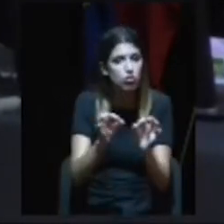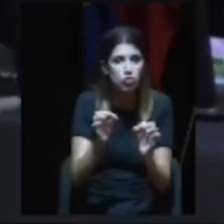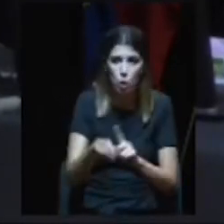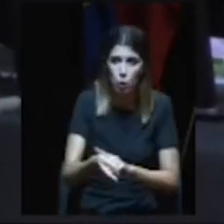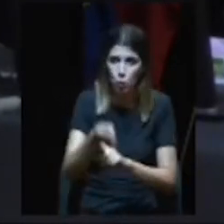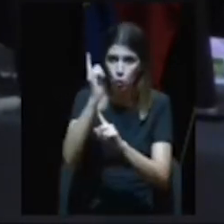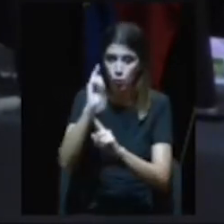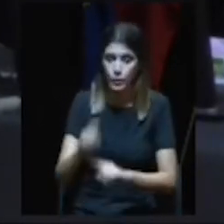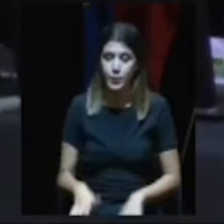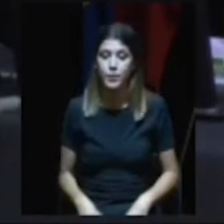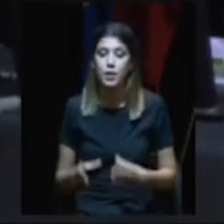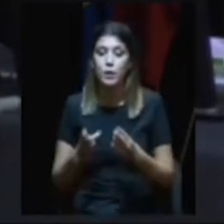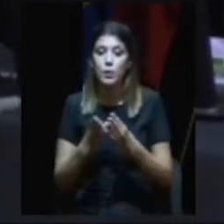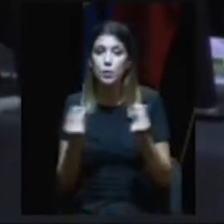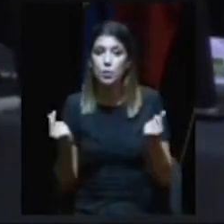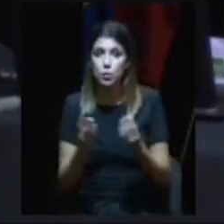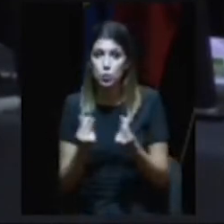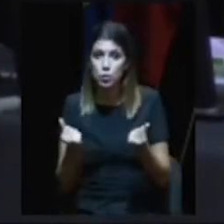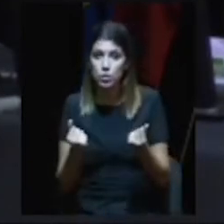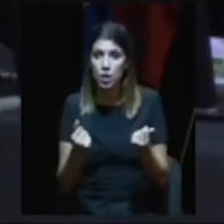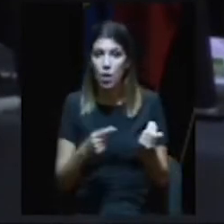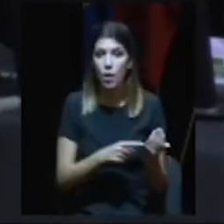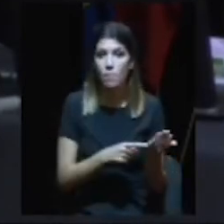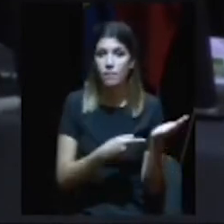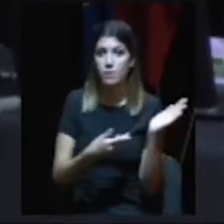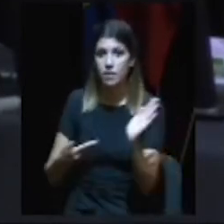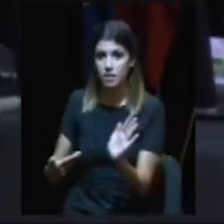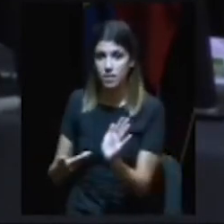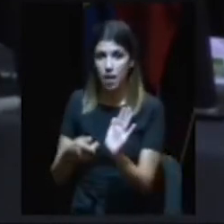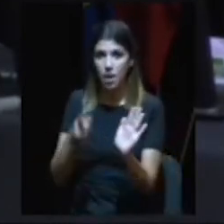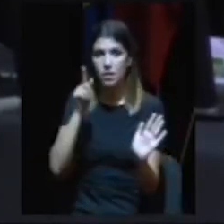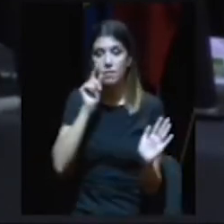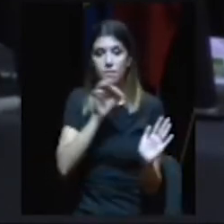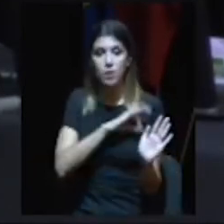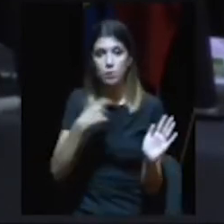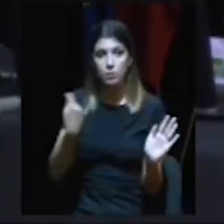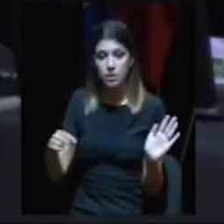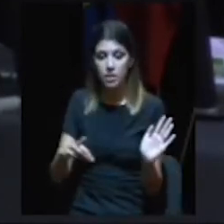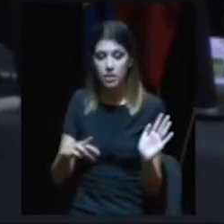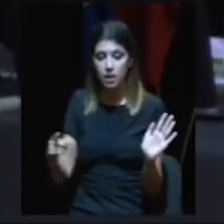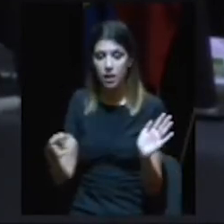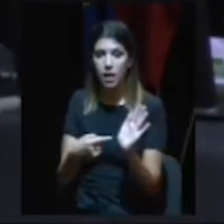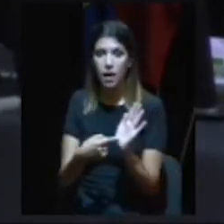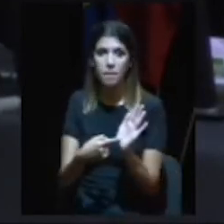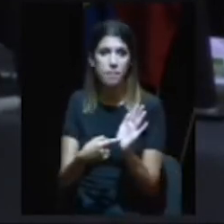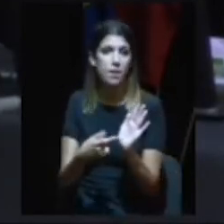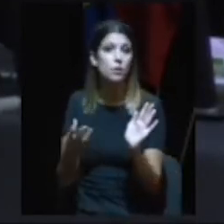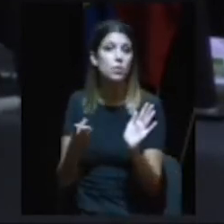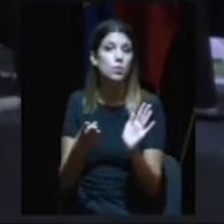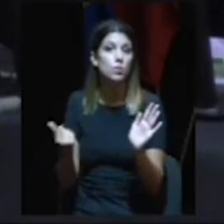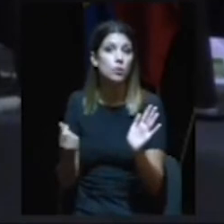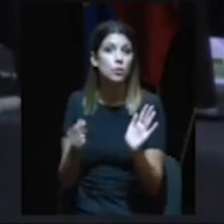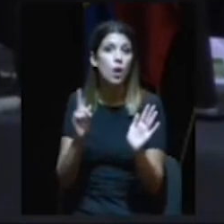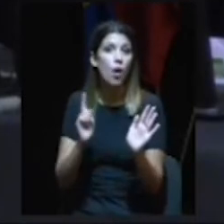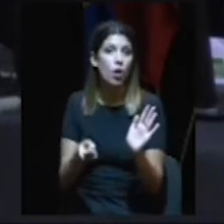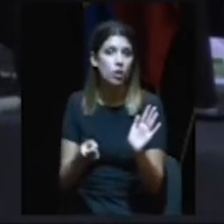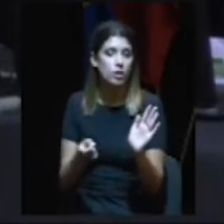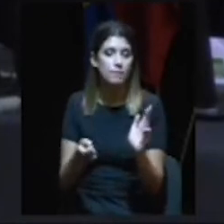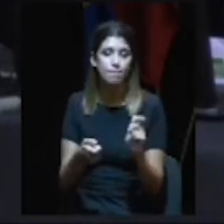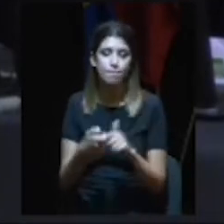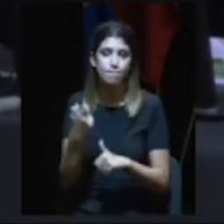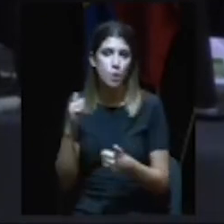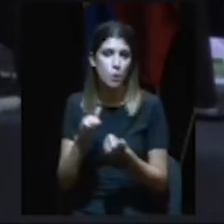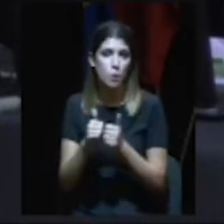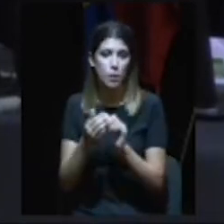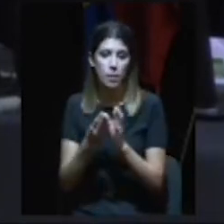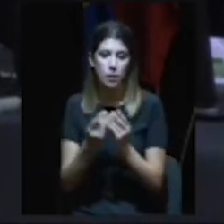vivem. A solução que foi apresentada pelo Presidente da Câmara rapidamente se demonstrou que era uma solução que não resolvia